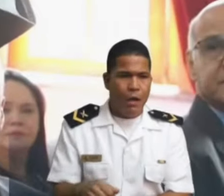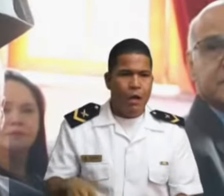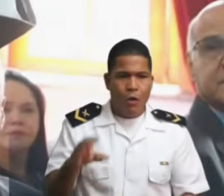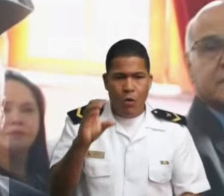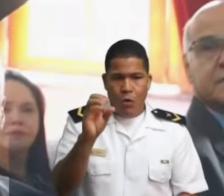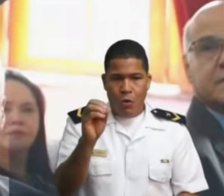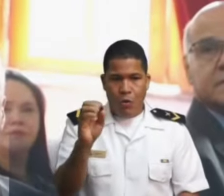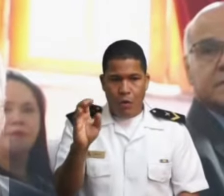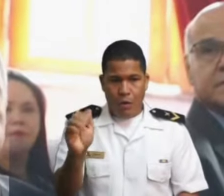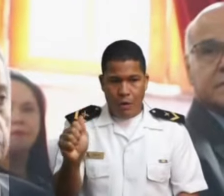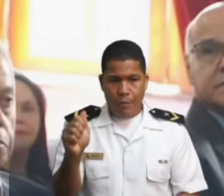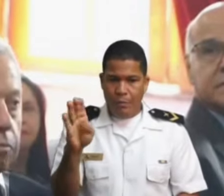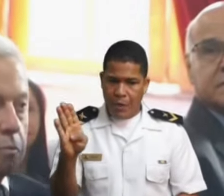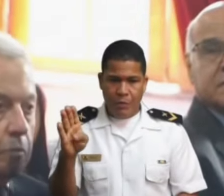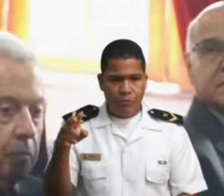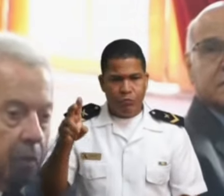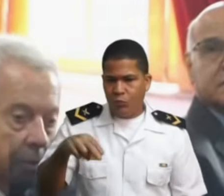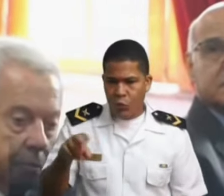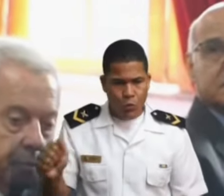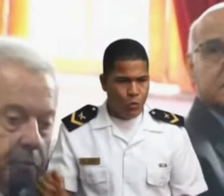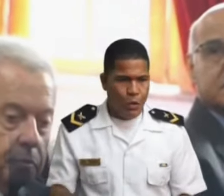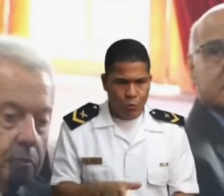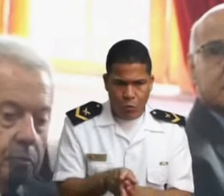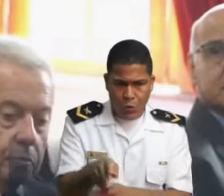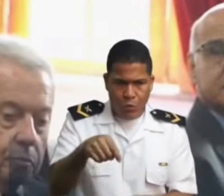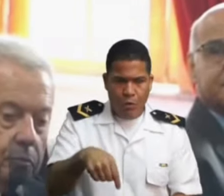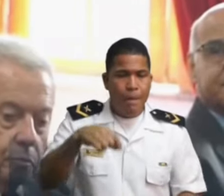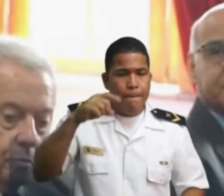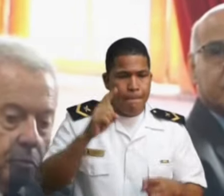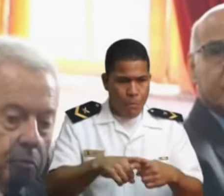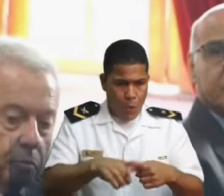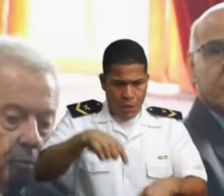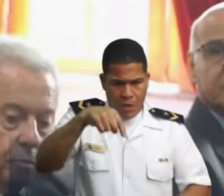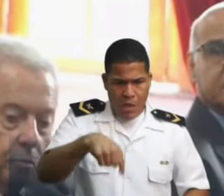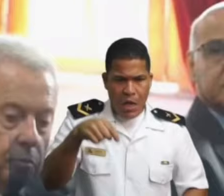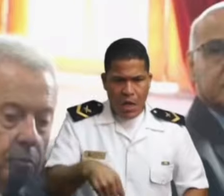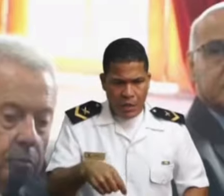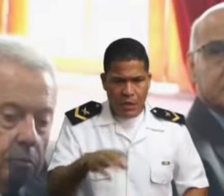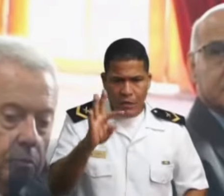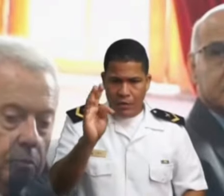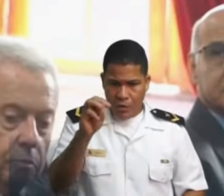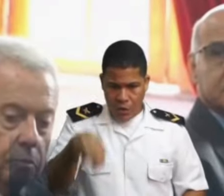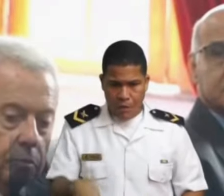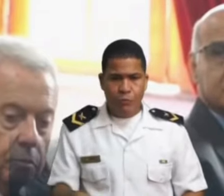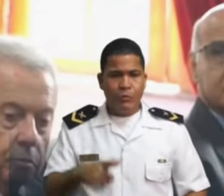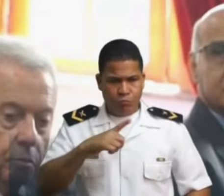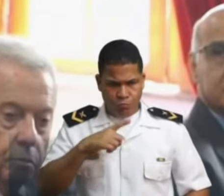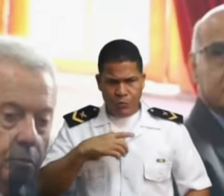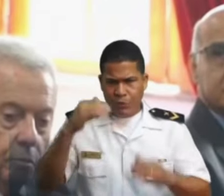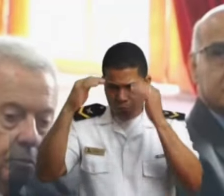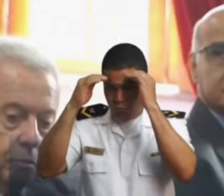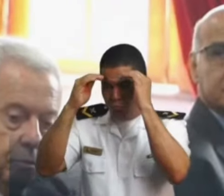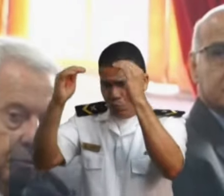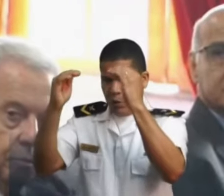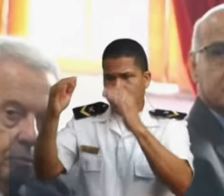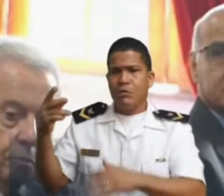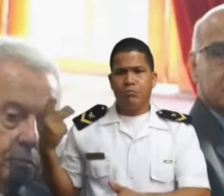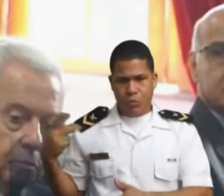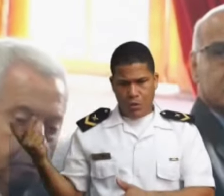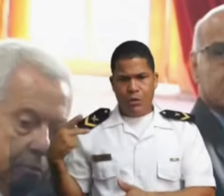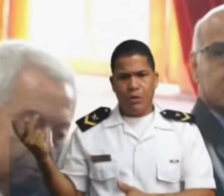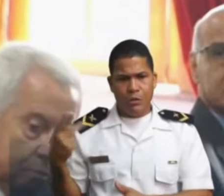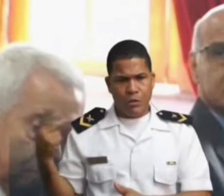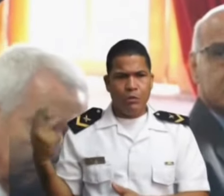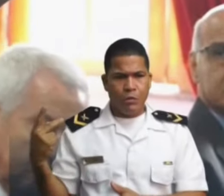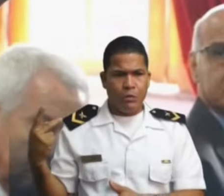é total. Vês que aqui vigoram a cordialidade e o tratamento